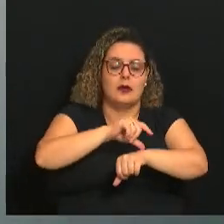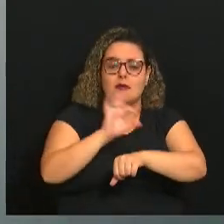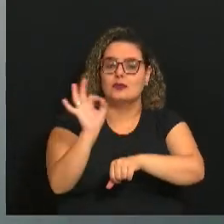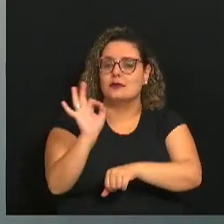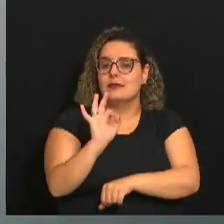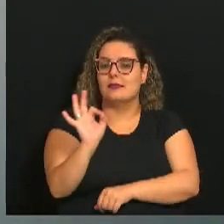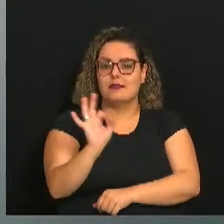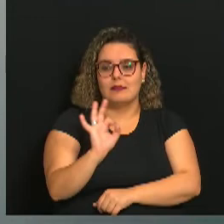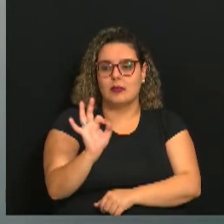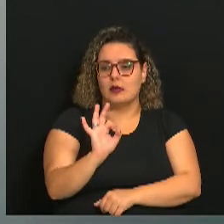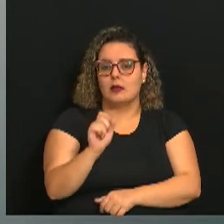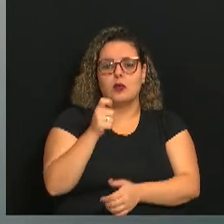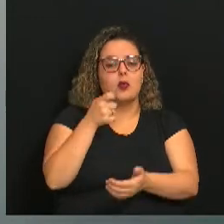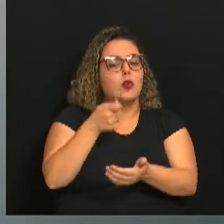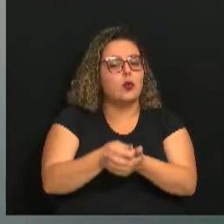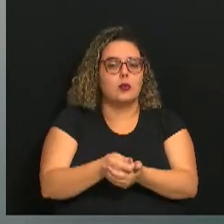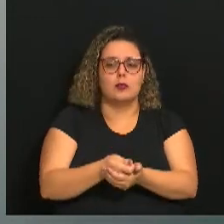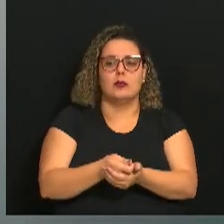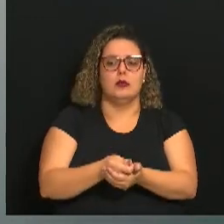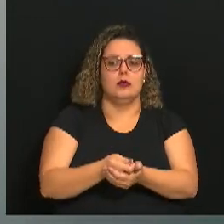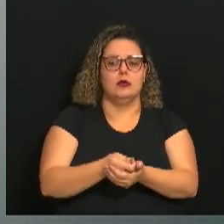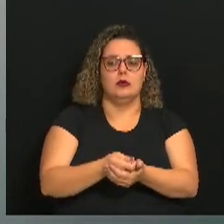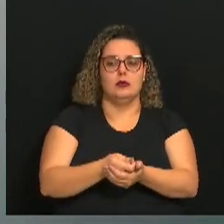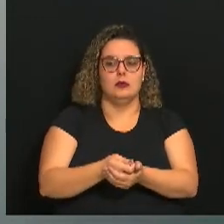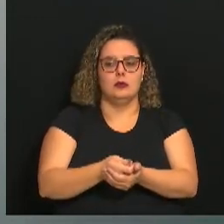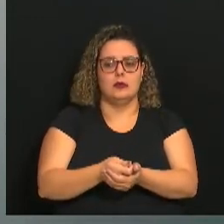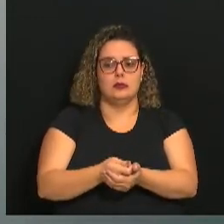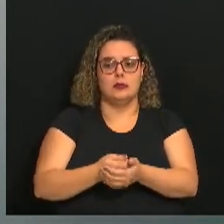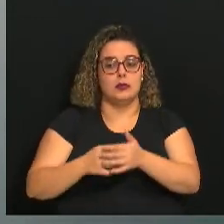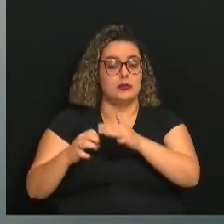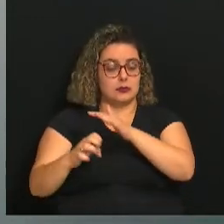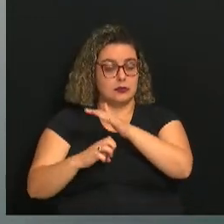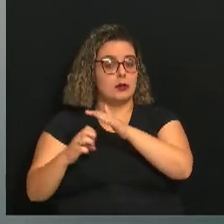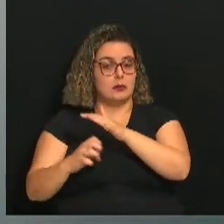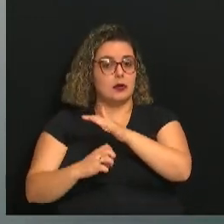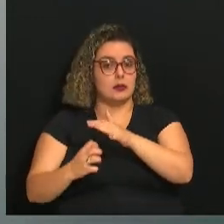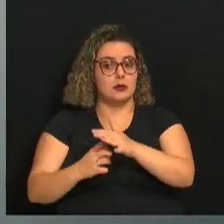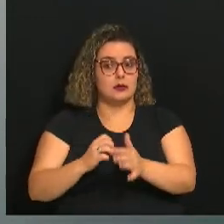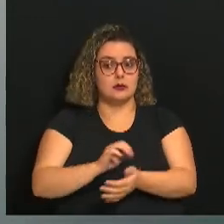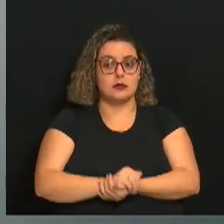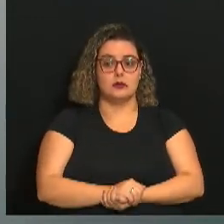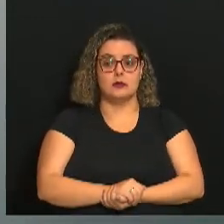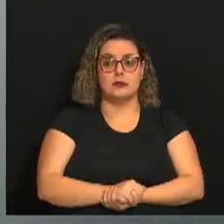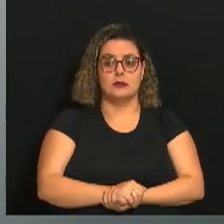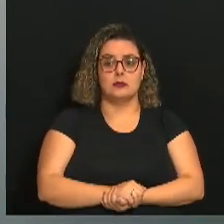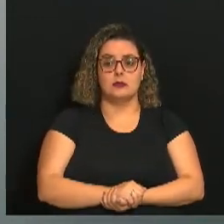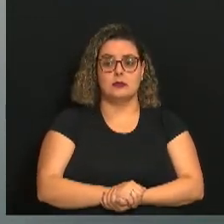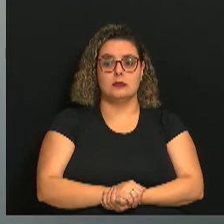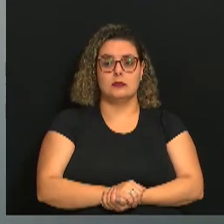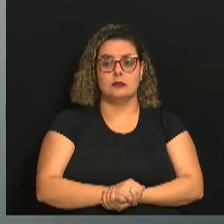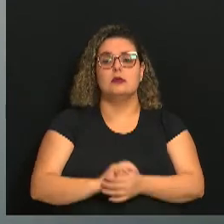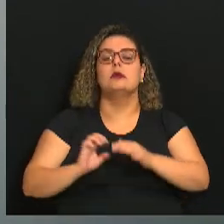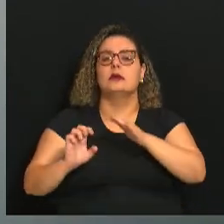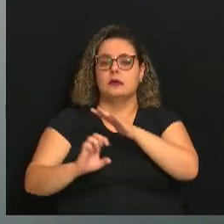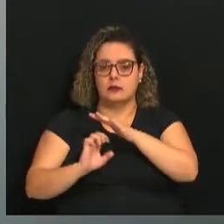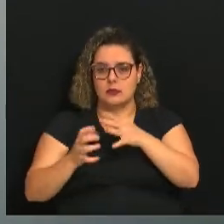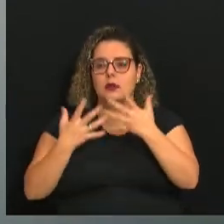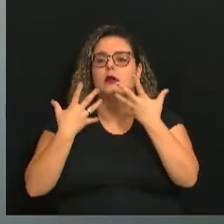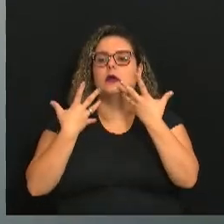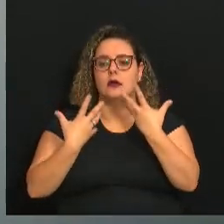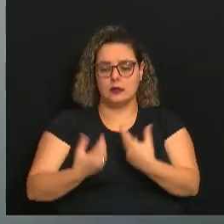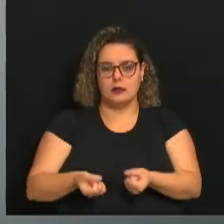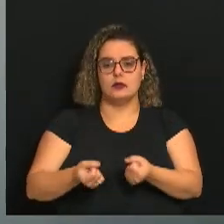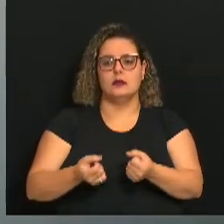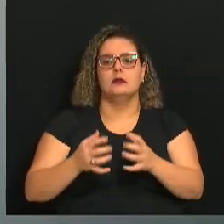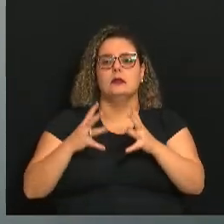no cumprimento das obrigações de repasse para essa empresa. Então, assim, a empresa recebe todas as